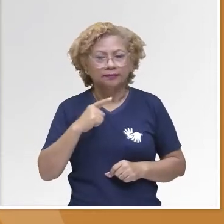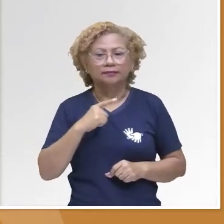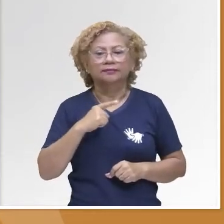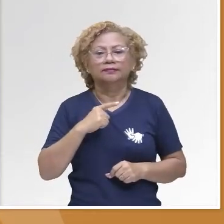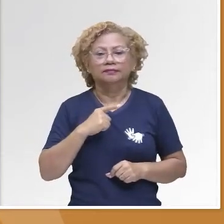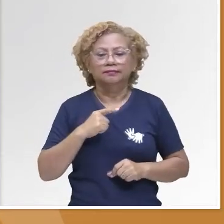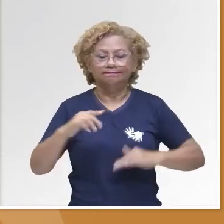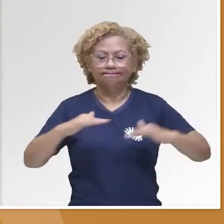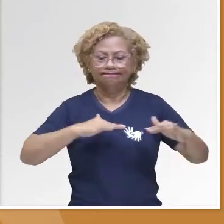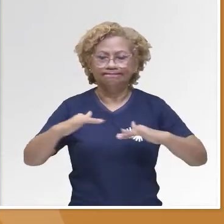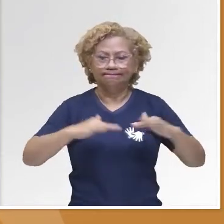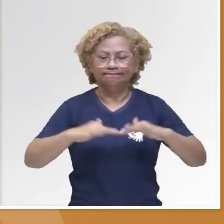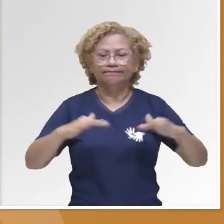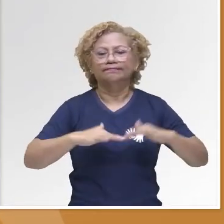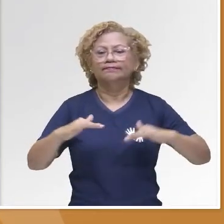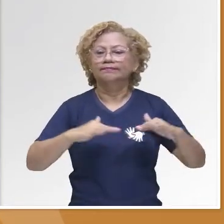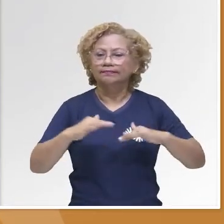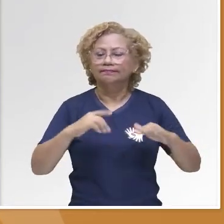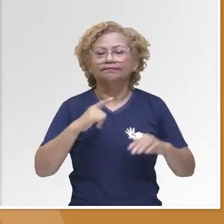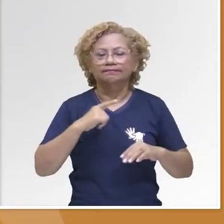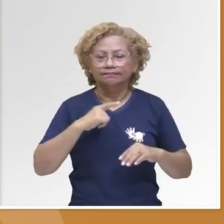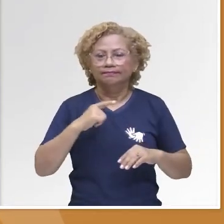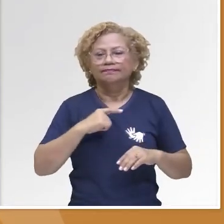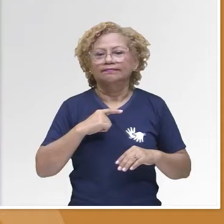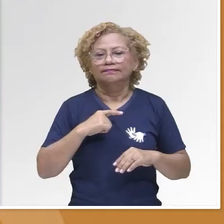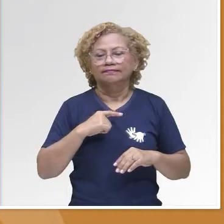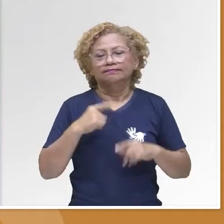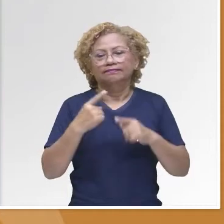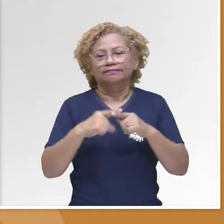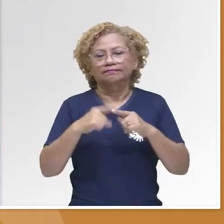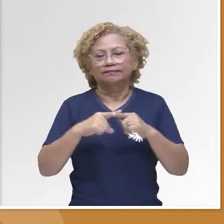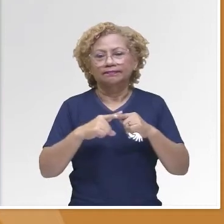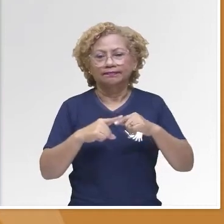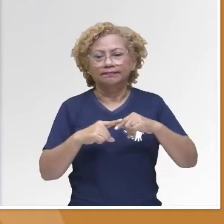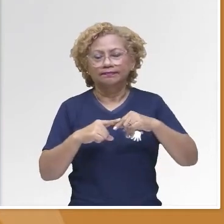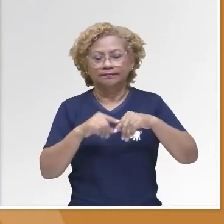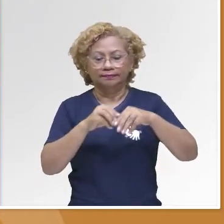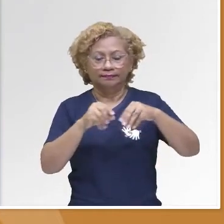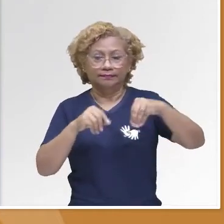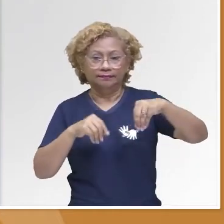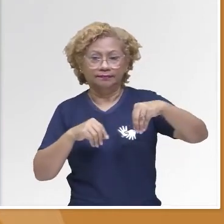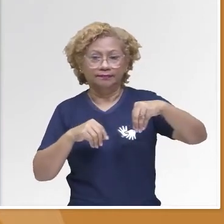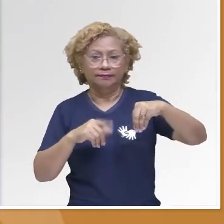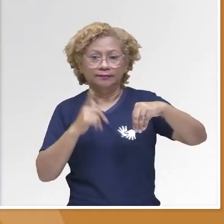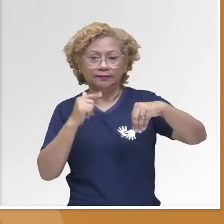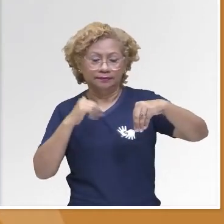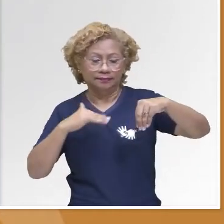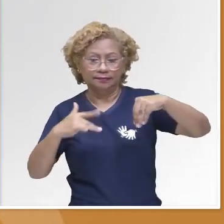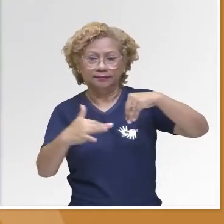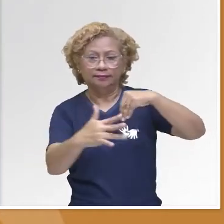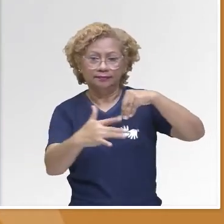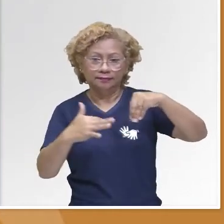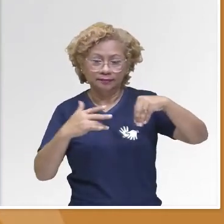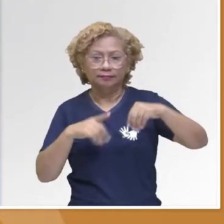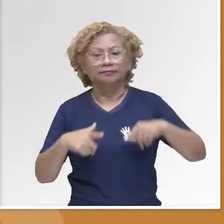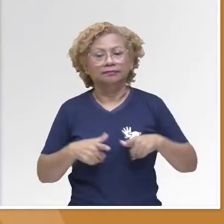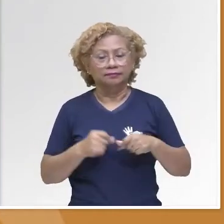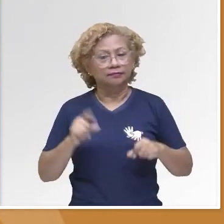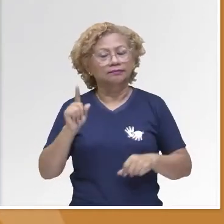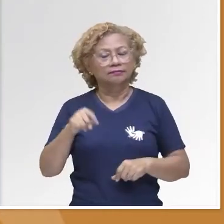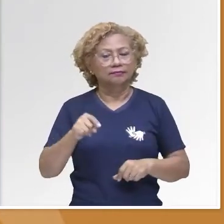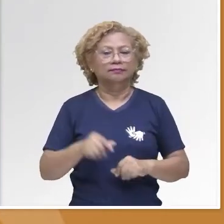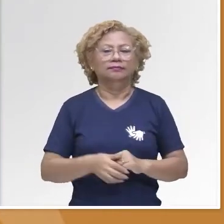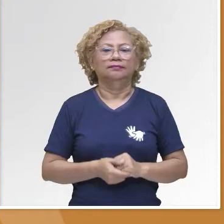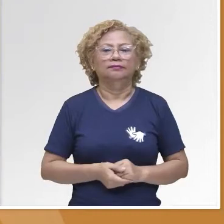abalos sísmicos constantes. E justamente é essa questão tecnológica, tá, que contribui